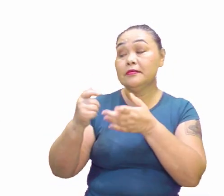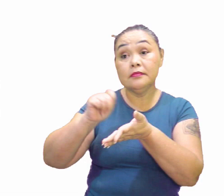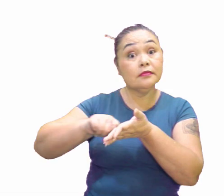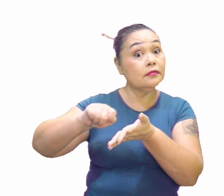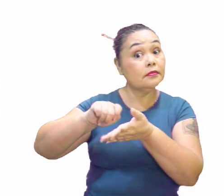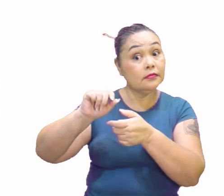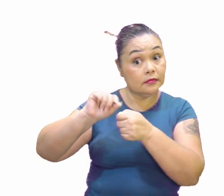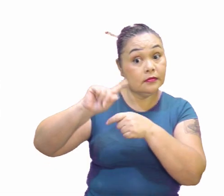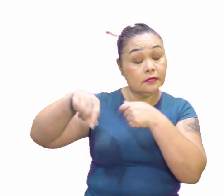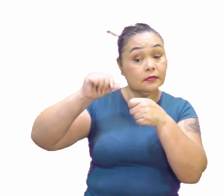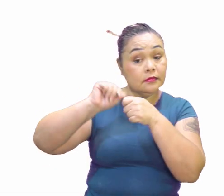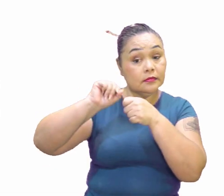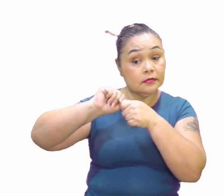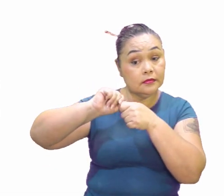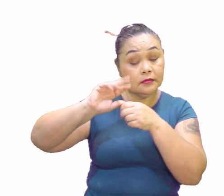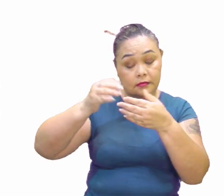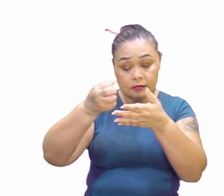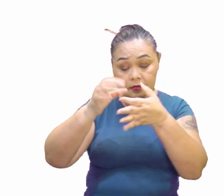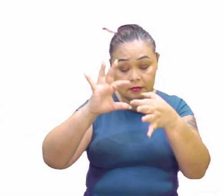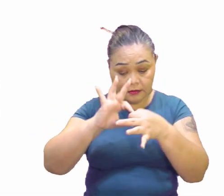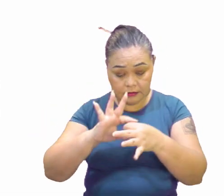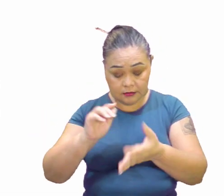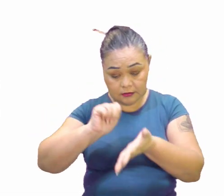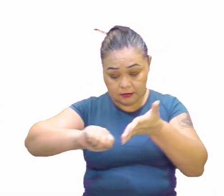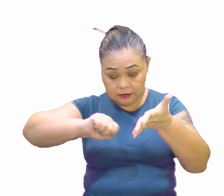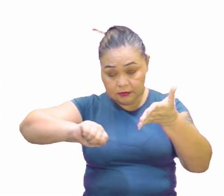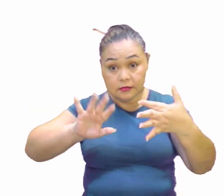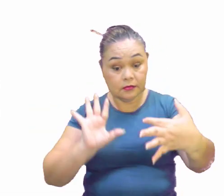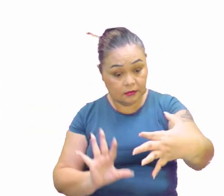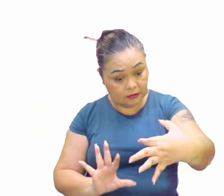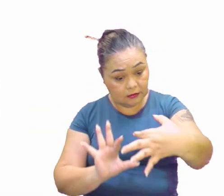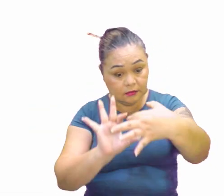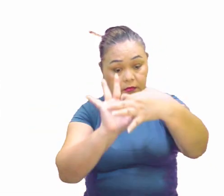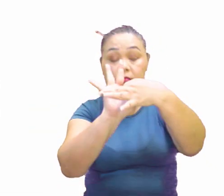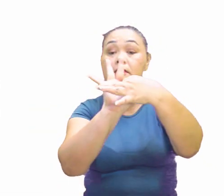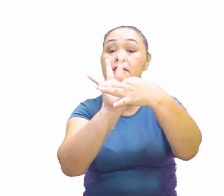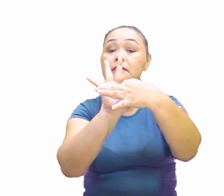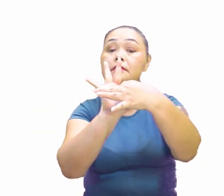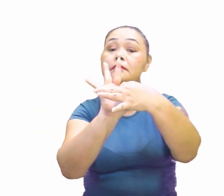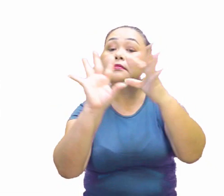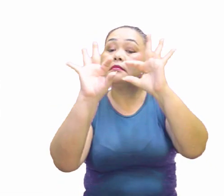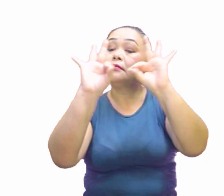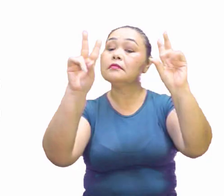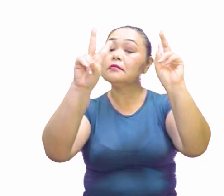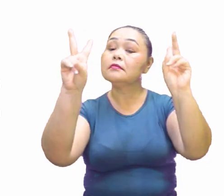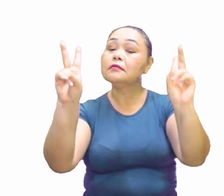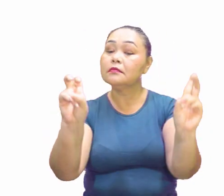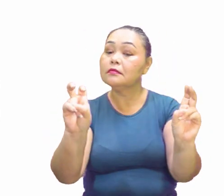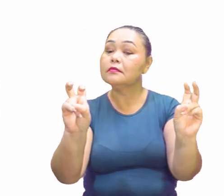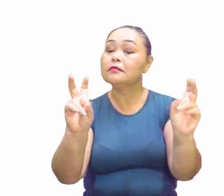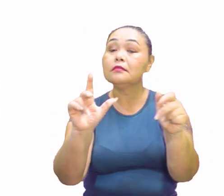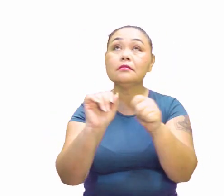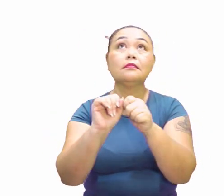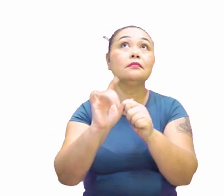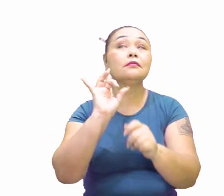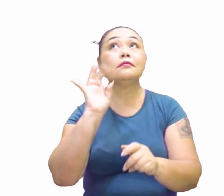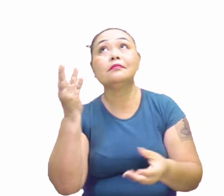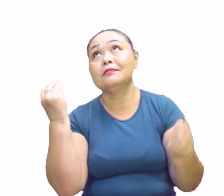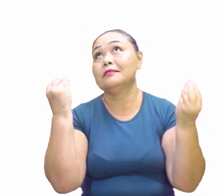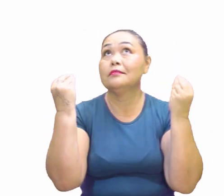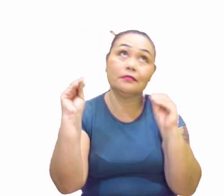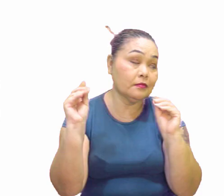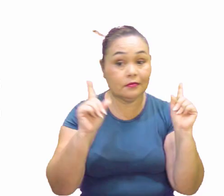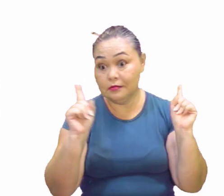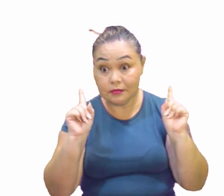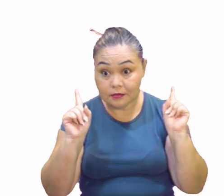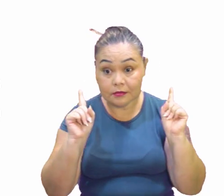vai fazer a contextualização relacionada à temática. Sempre assim, não adianta só você